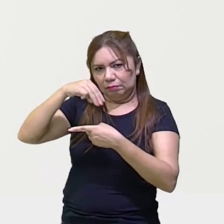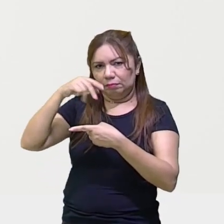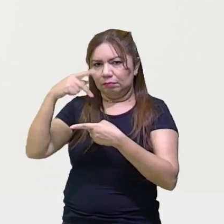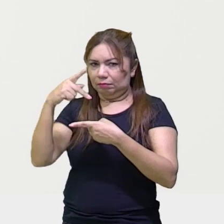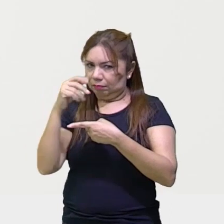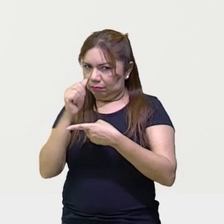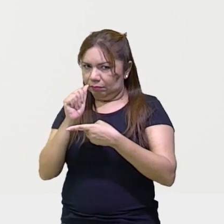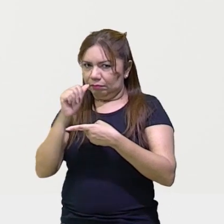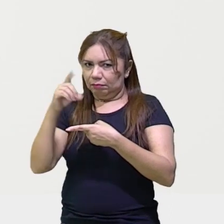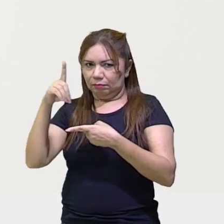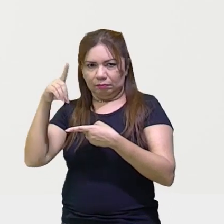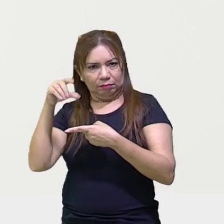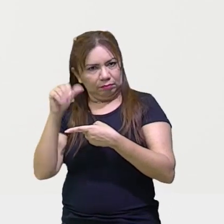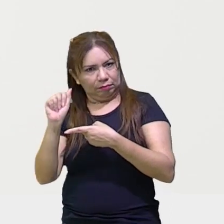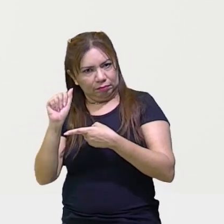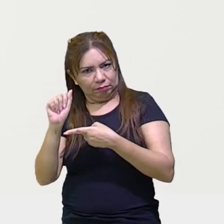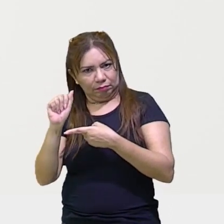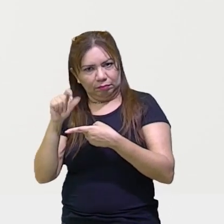mágica,